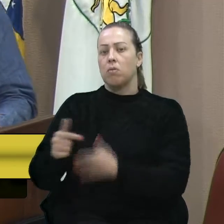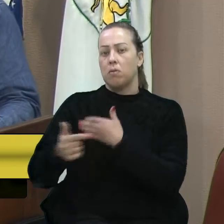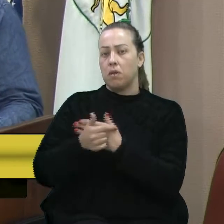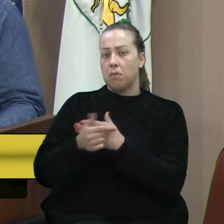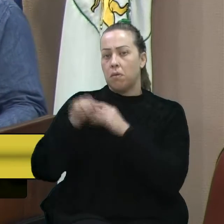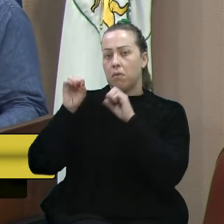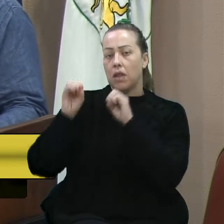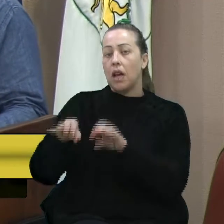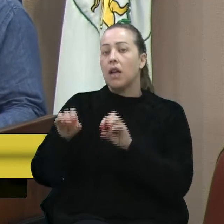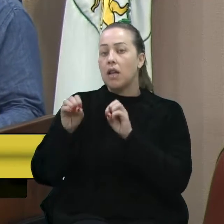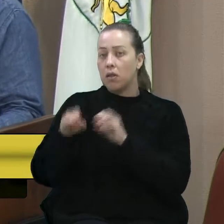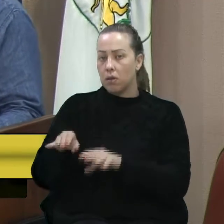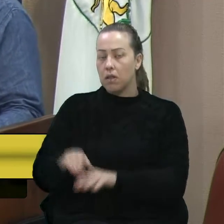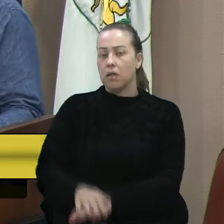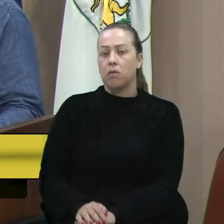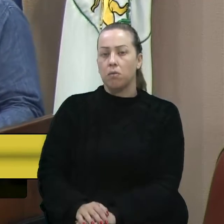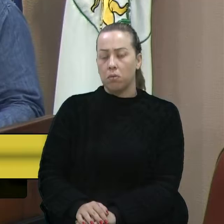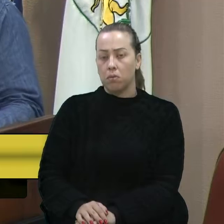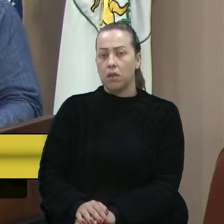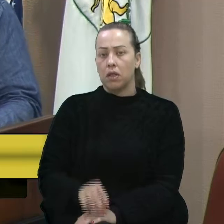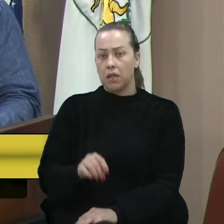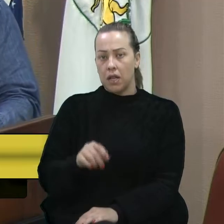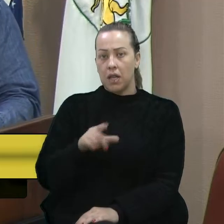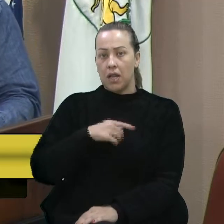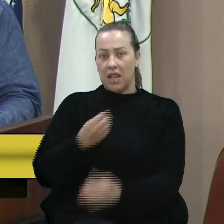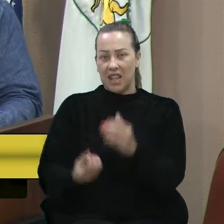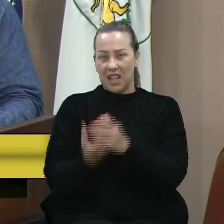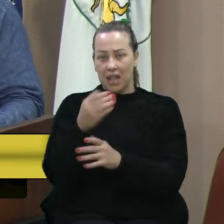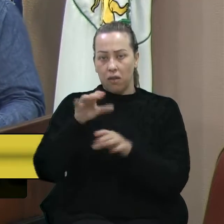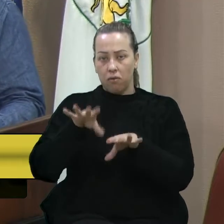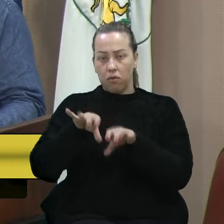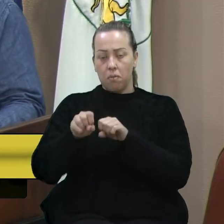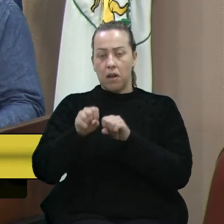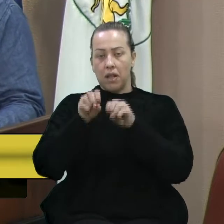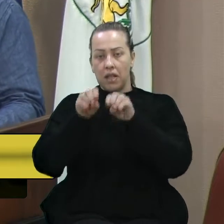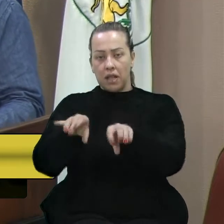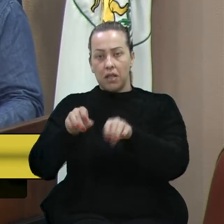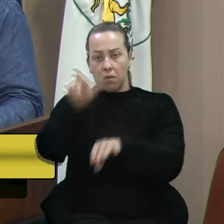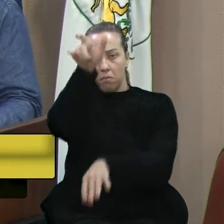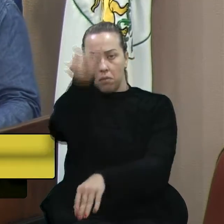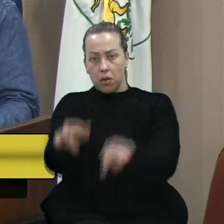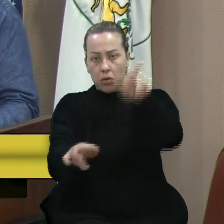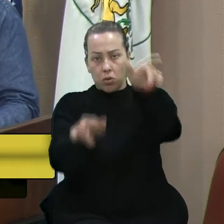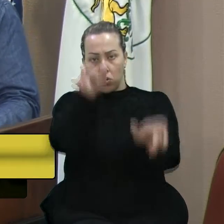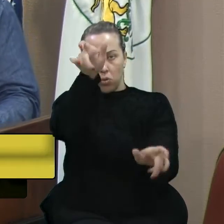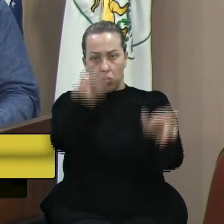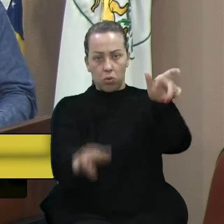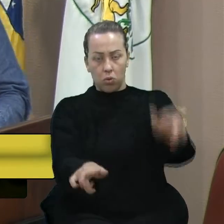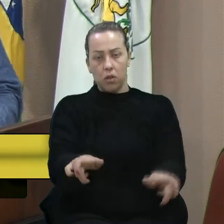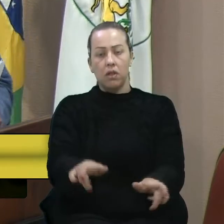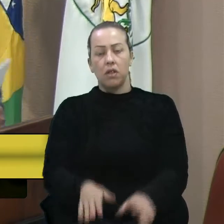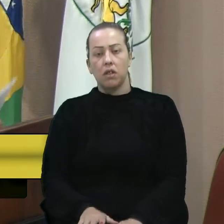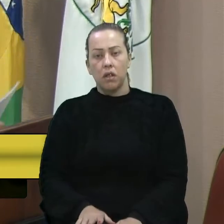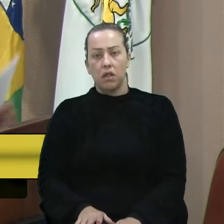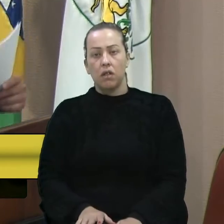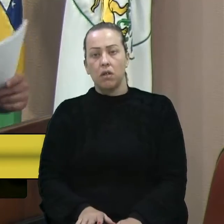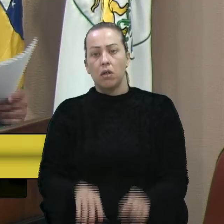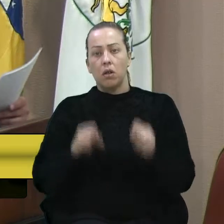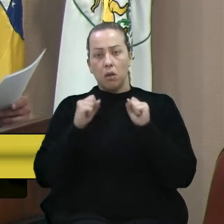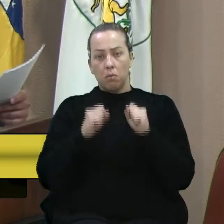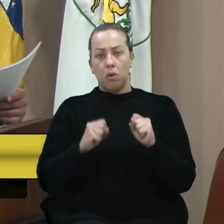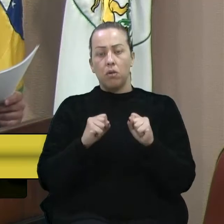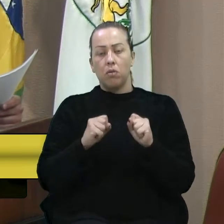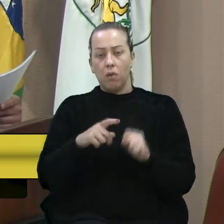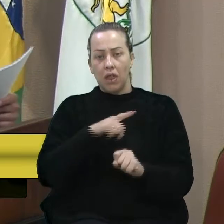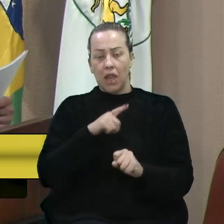da educação, no sentido de formar sujeitos, e de que esses sujeitos possam